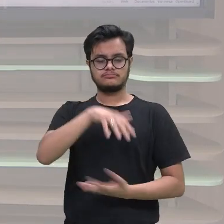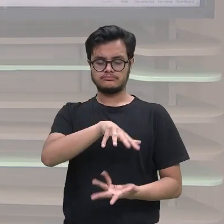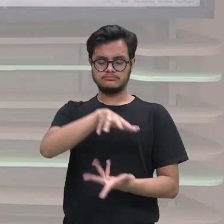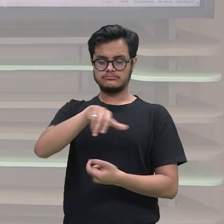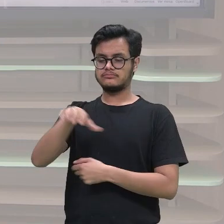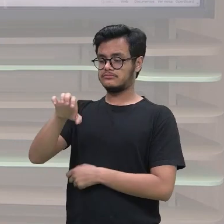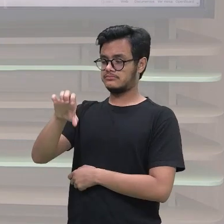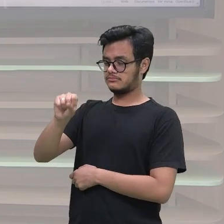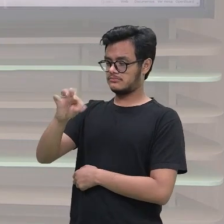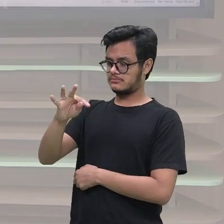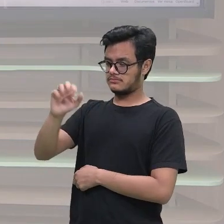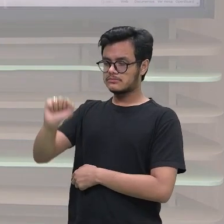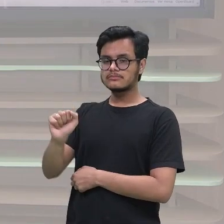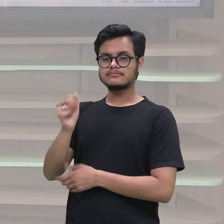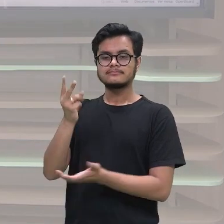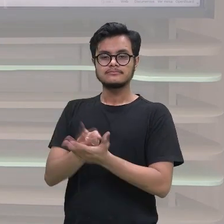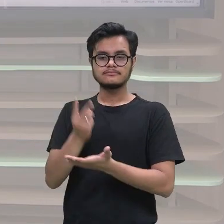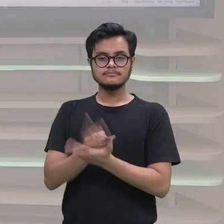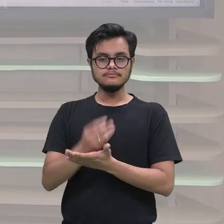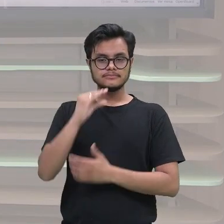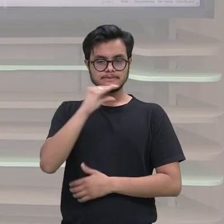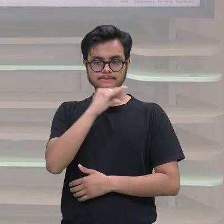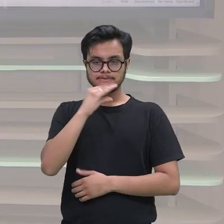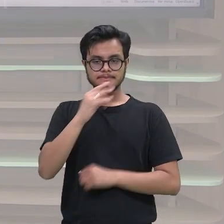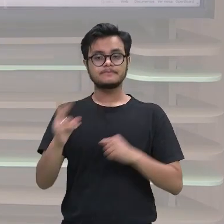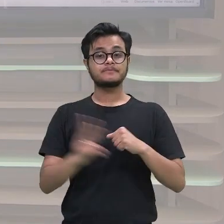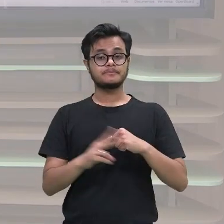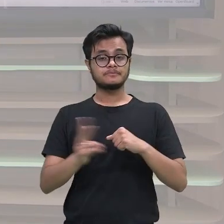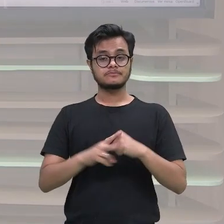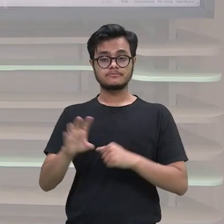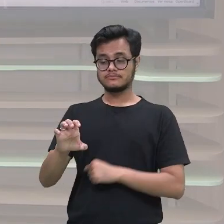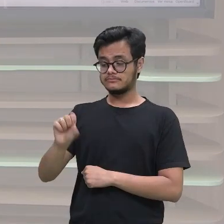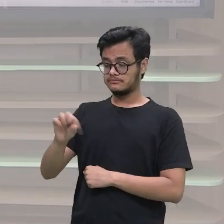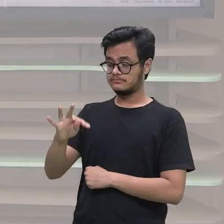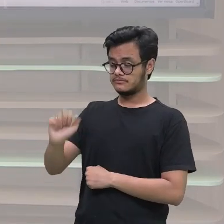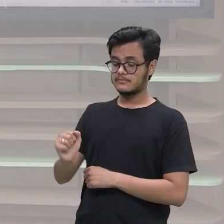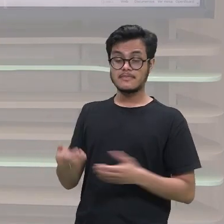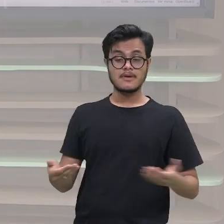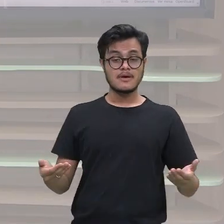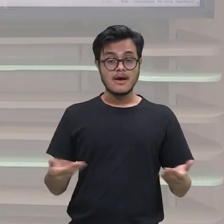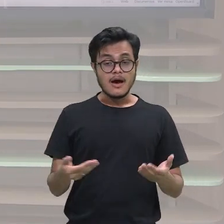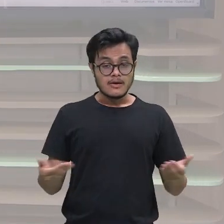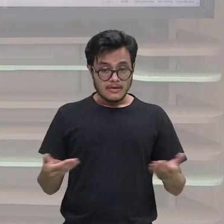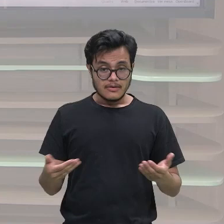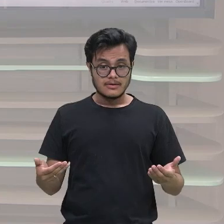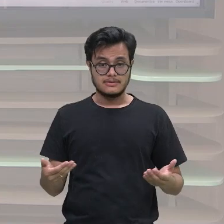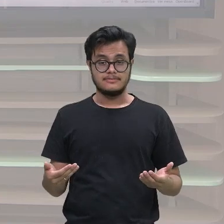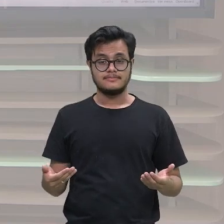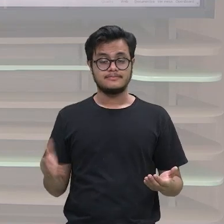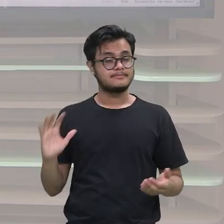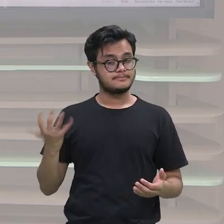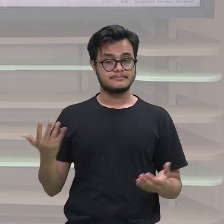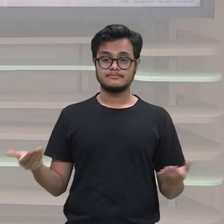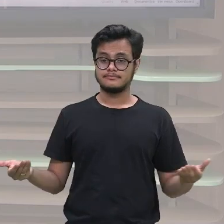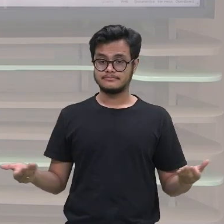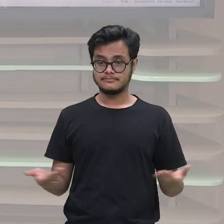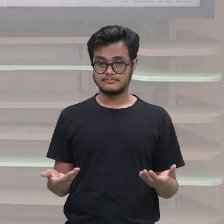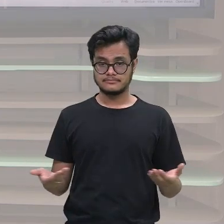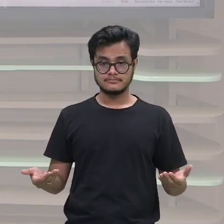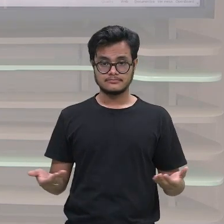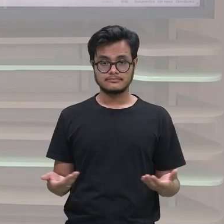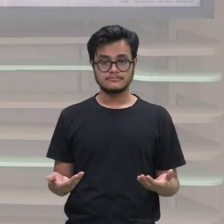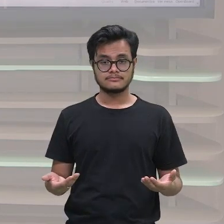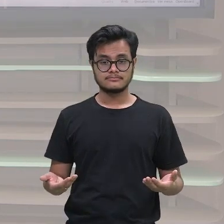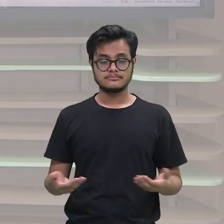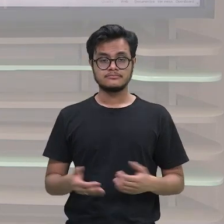cada vez mais quente. Notem que o verbo ele está localizado no tempo presente. Agora, ele está. Ele